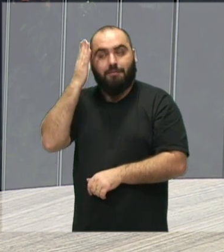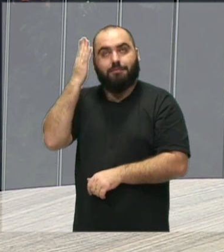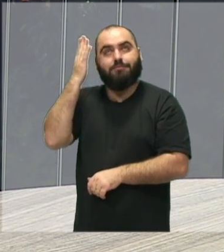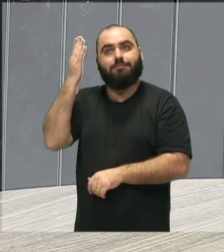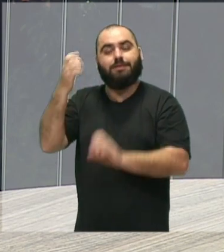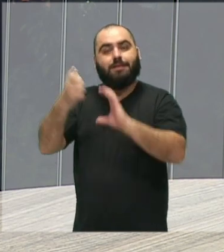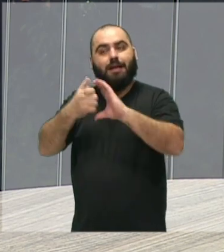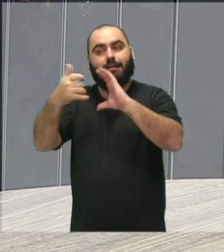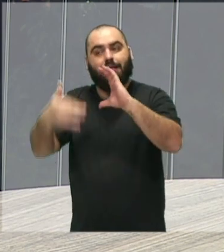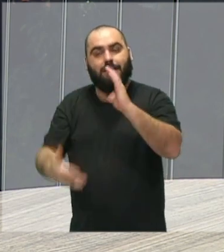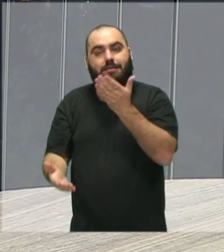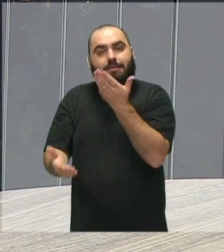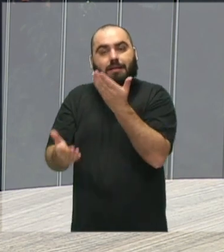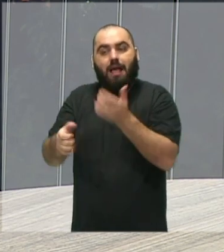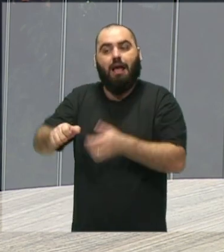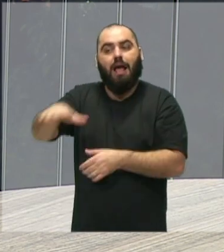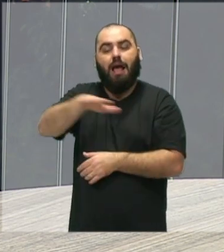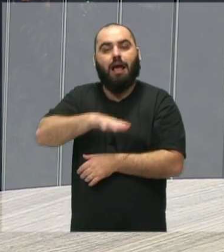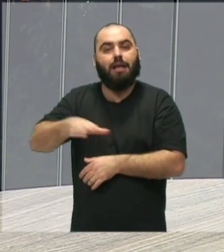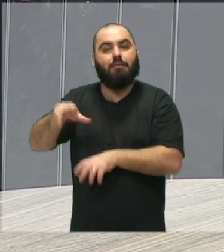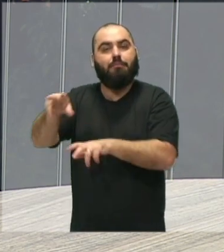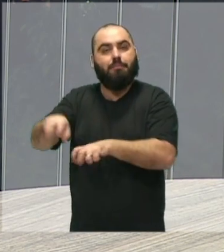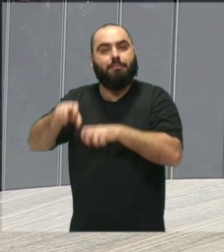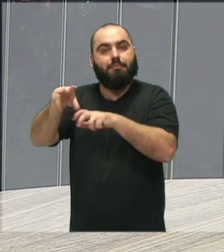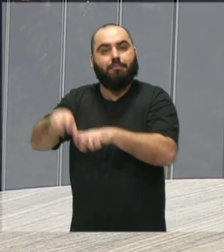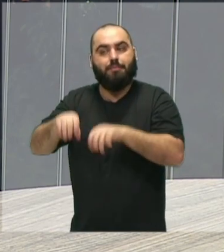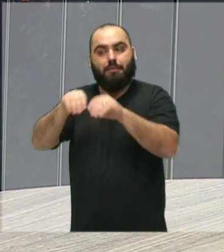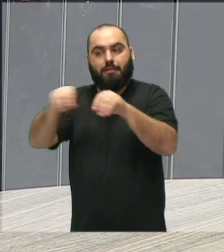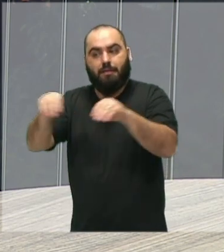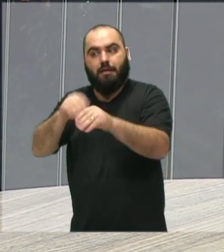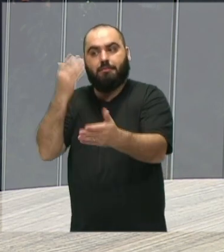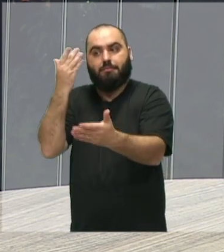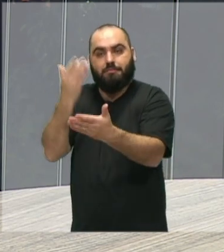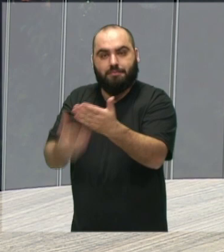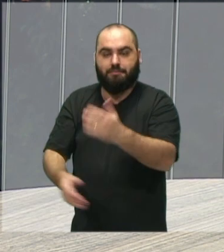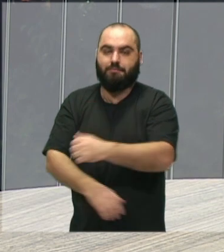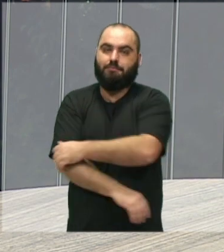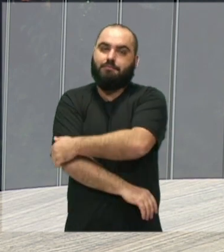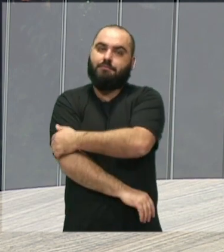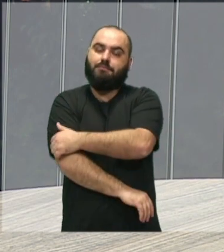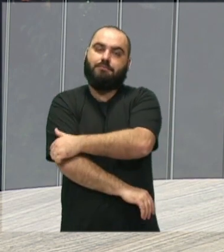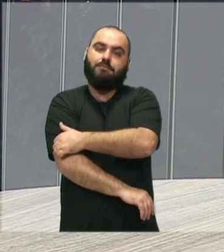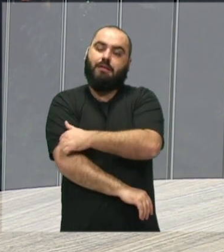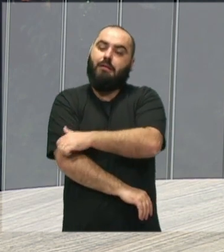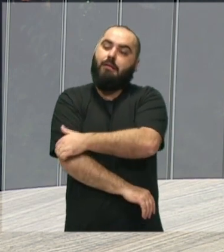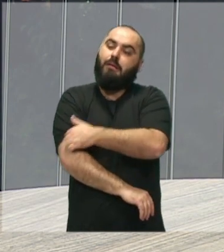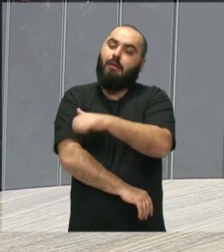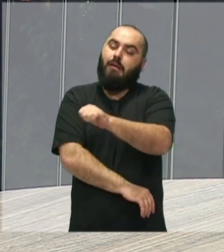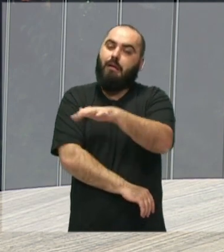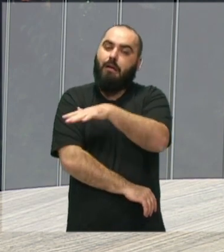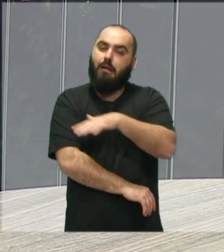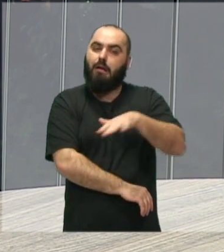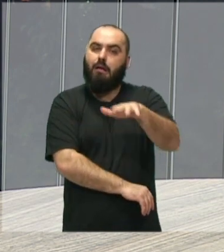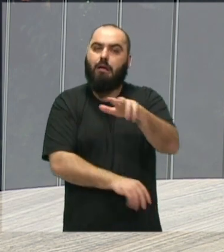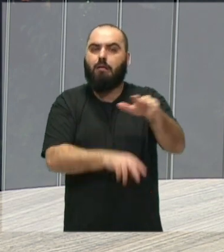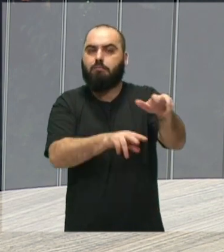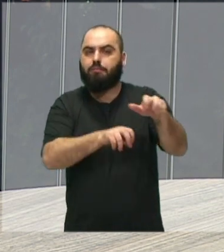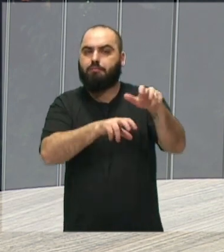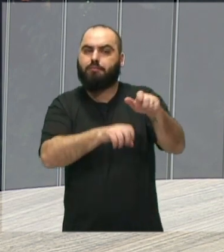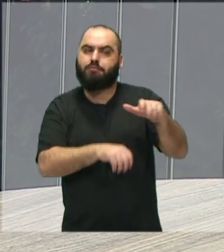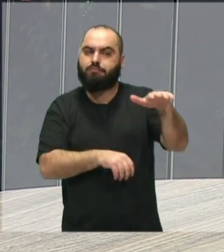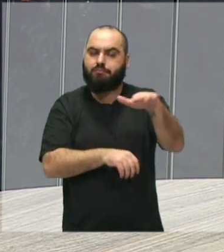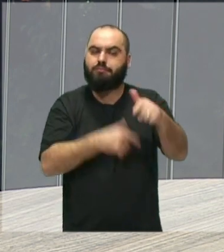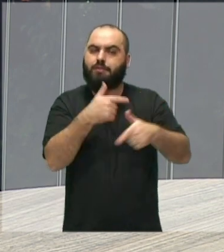característica de zona rural, né? E uma parte do acervo do museu é voltado para essa área, né, para a parte de agricultura,